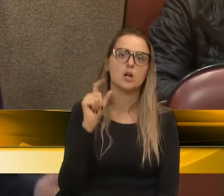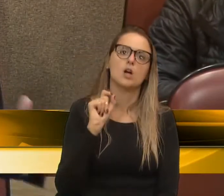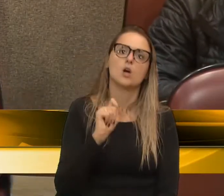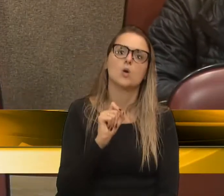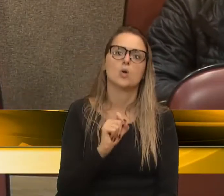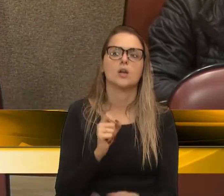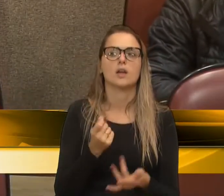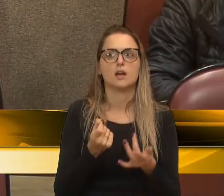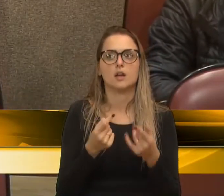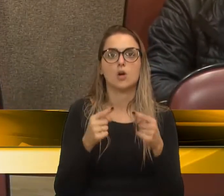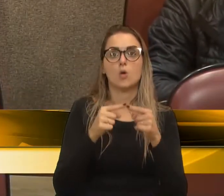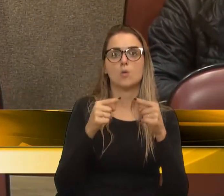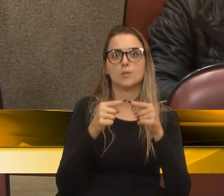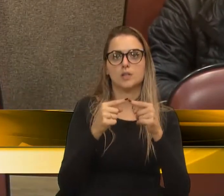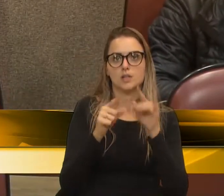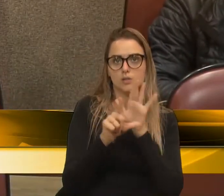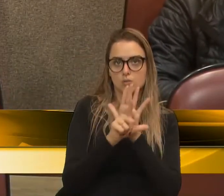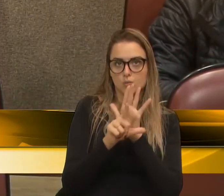viável, estará, então,